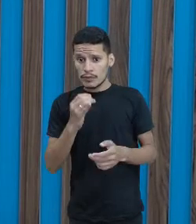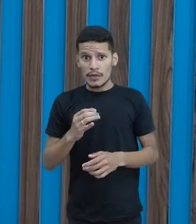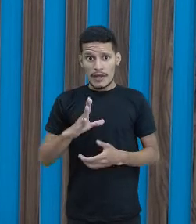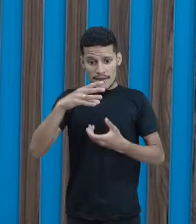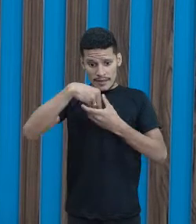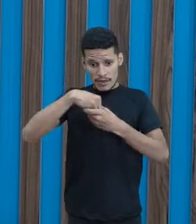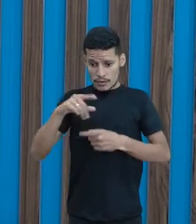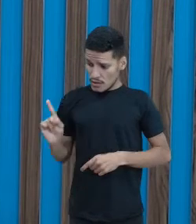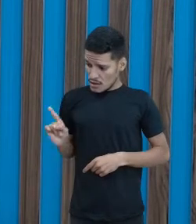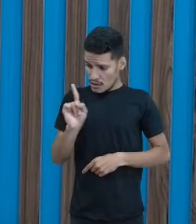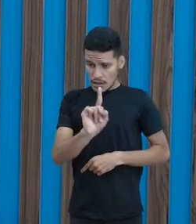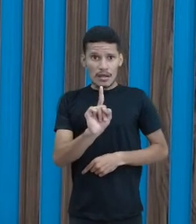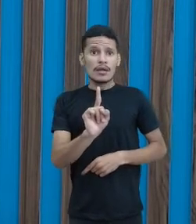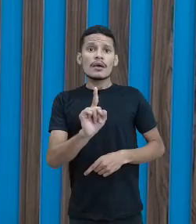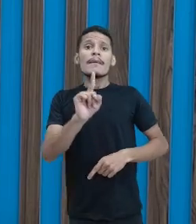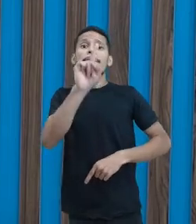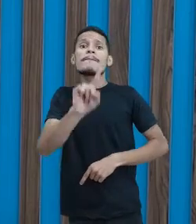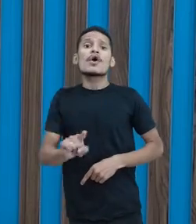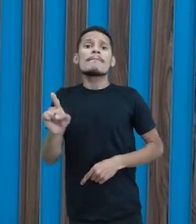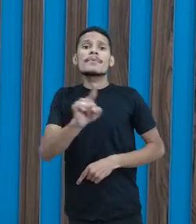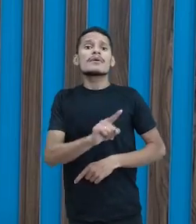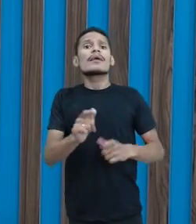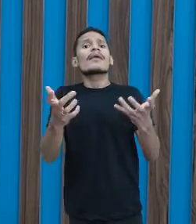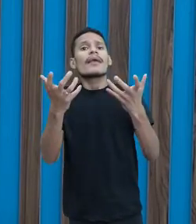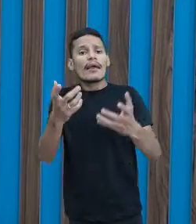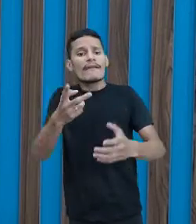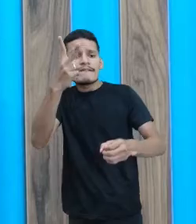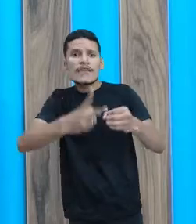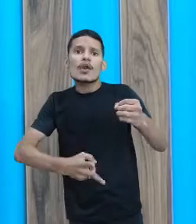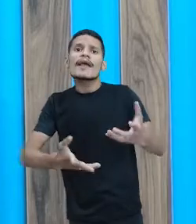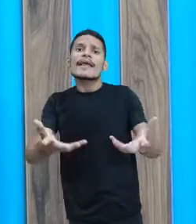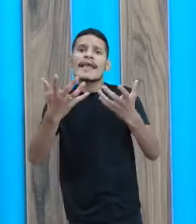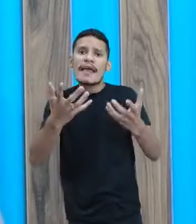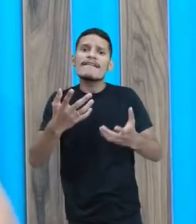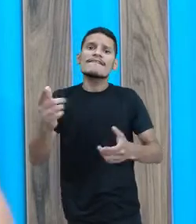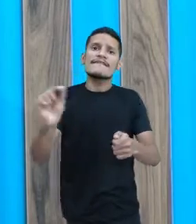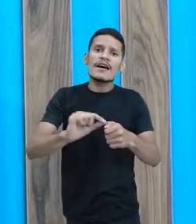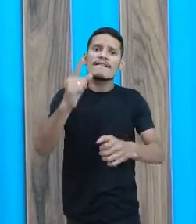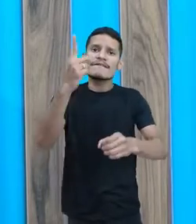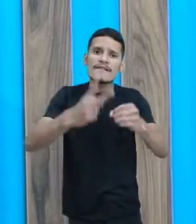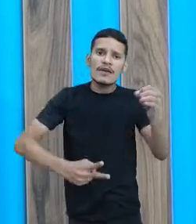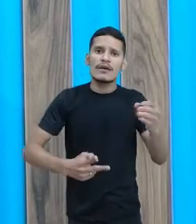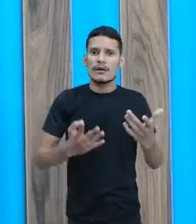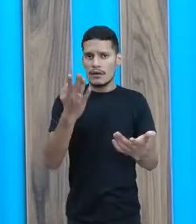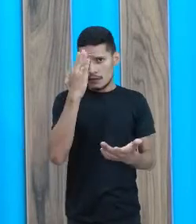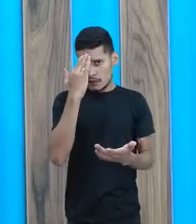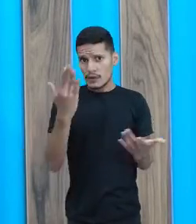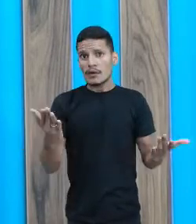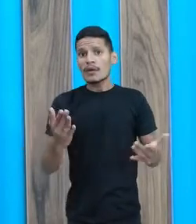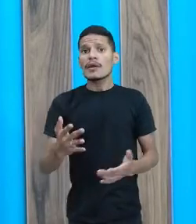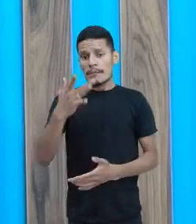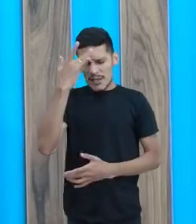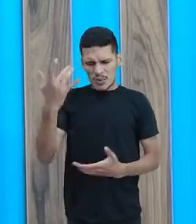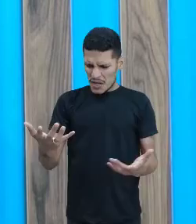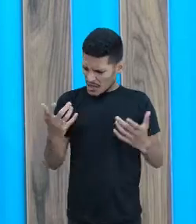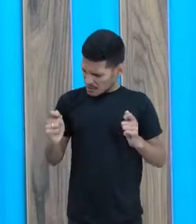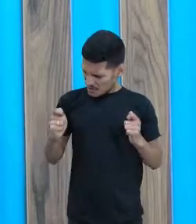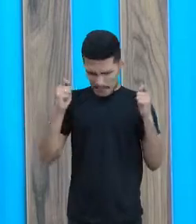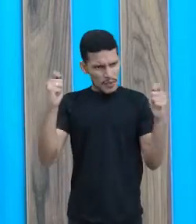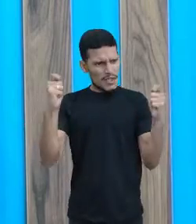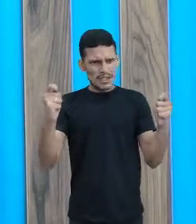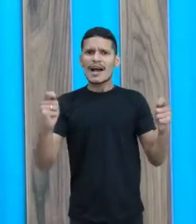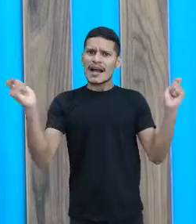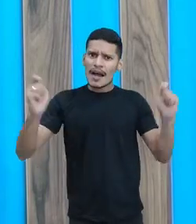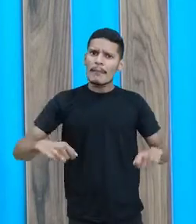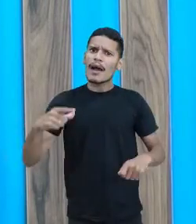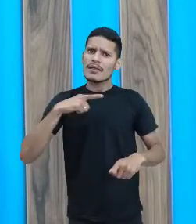né, na base da violência, né? Então é muito perigoso. E aí entra aquela coisa, né? O sujeito está protestando para que se instale